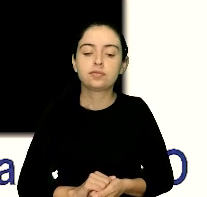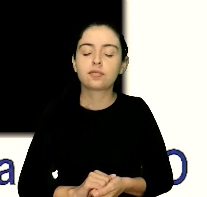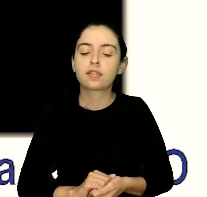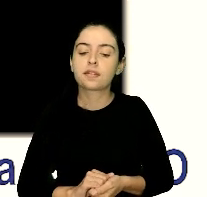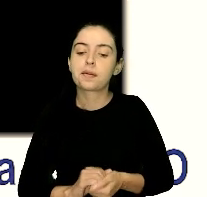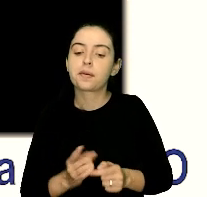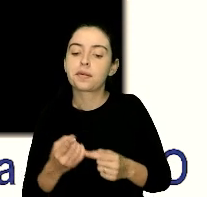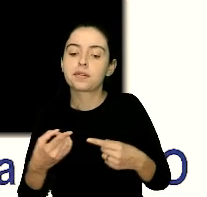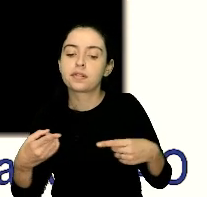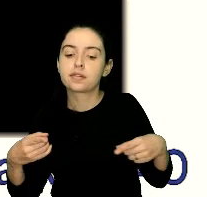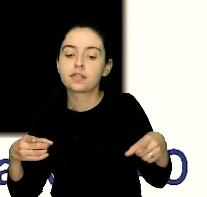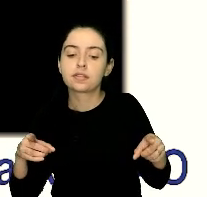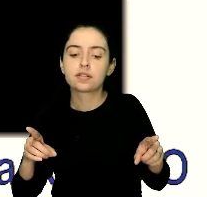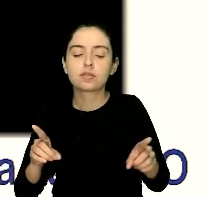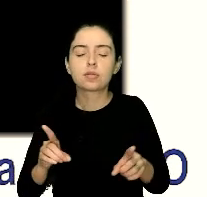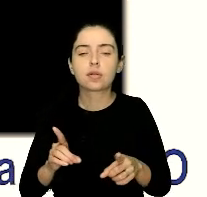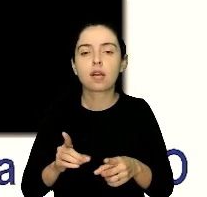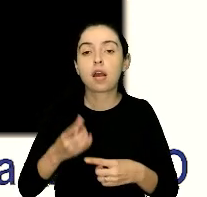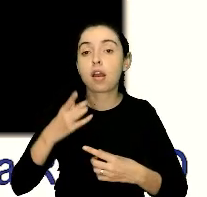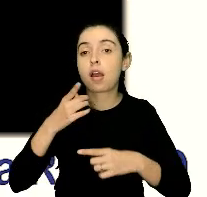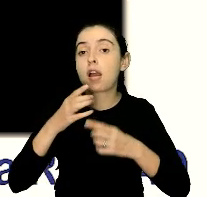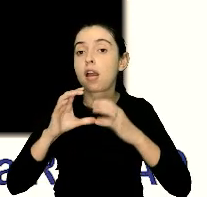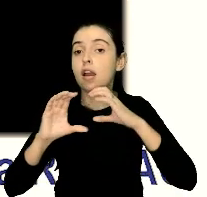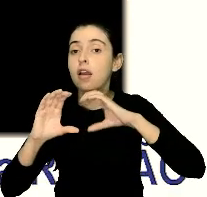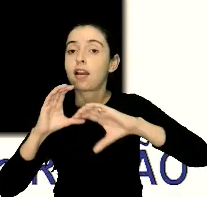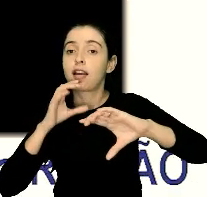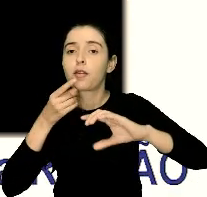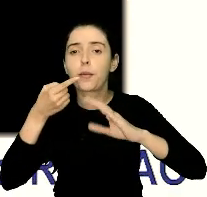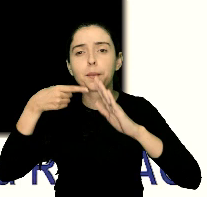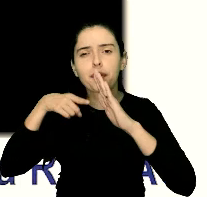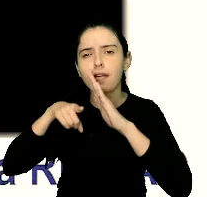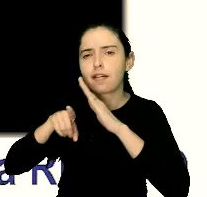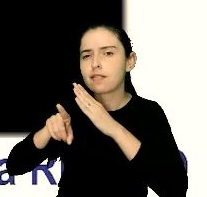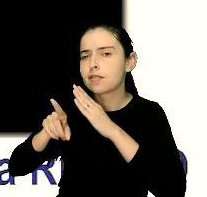Oh, esse canto é pra você,